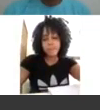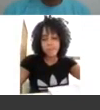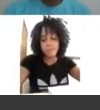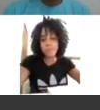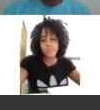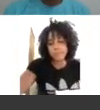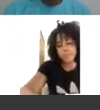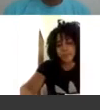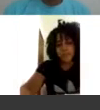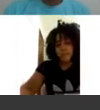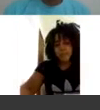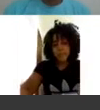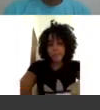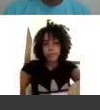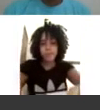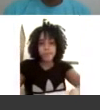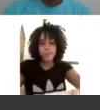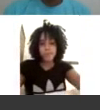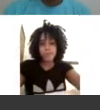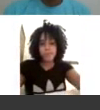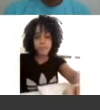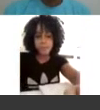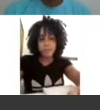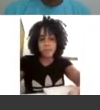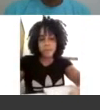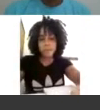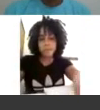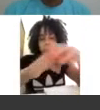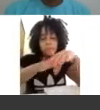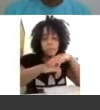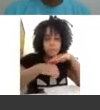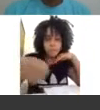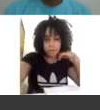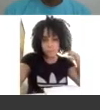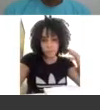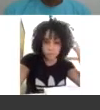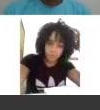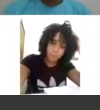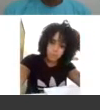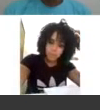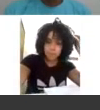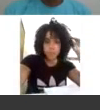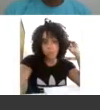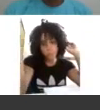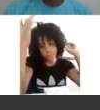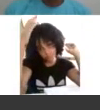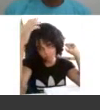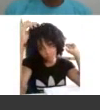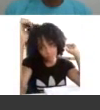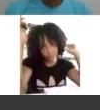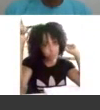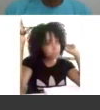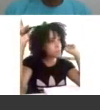esse contato, tem esses diálogos, né? E a gente tem a dimensão, porque muitas vezes no dia a dia, a gente não tem a dimensão